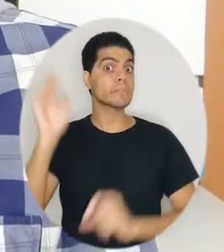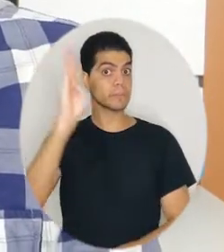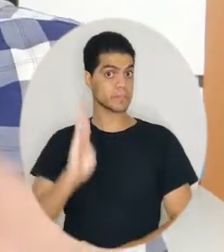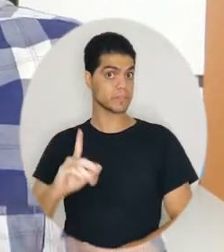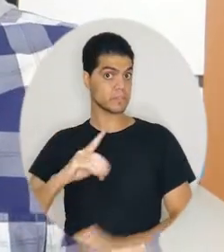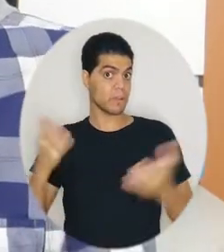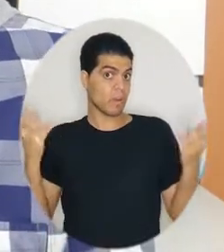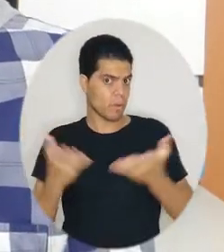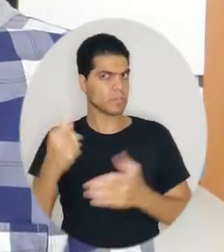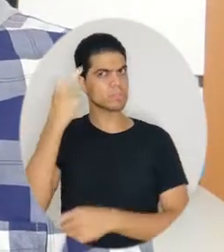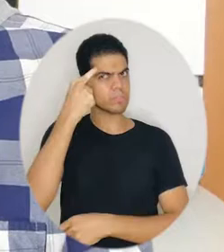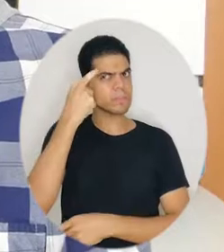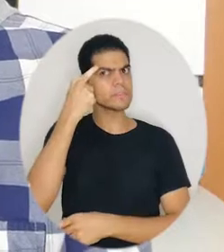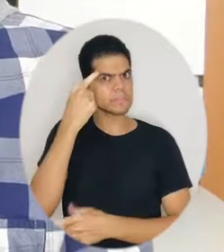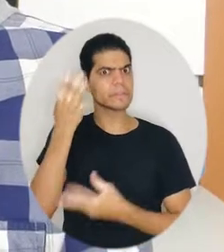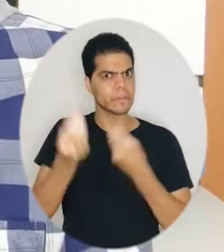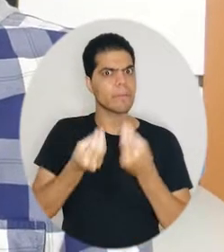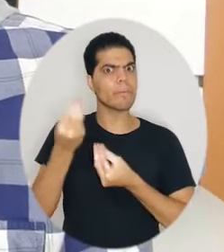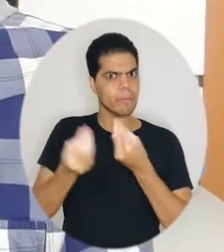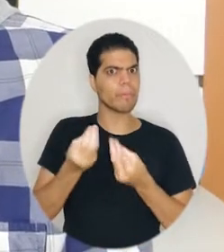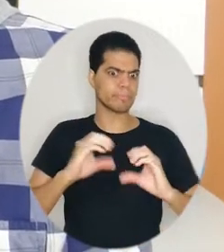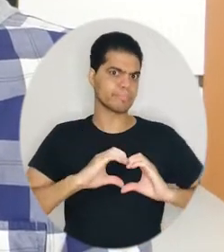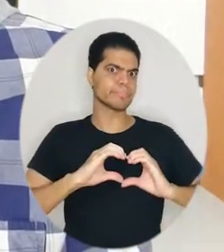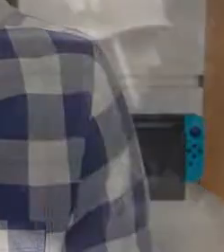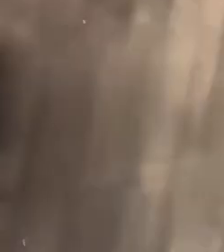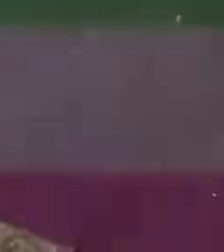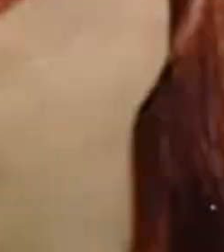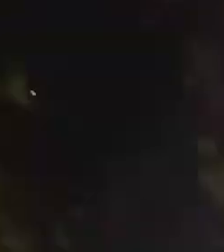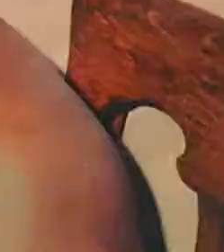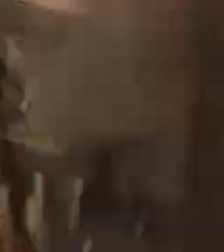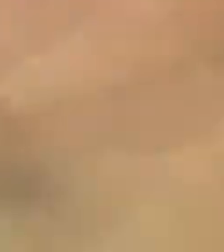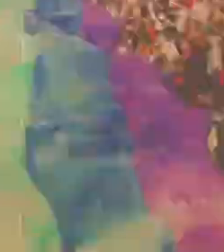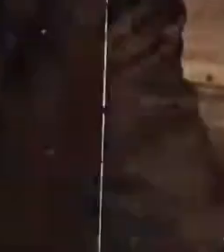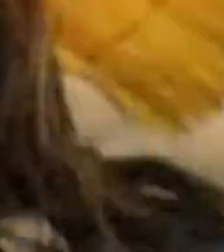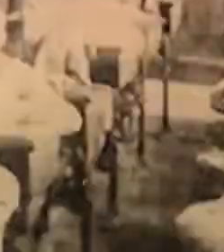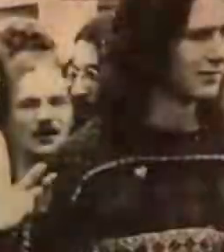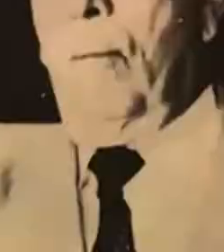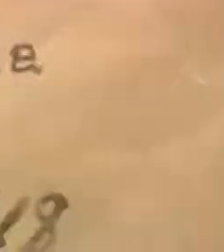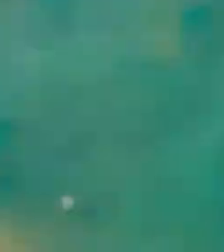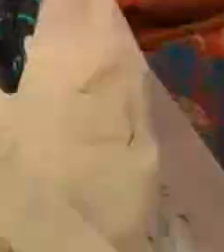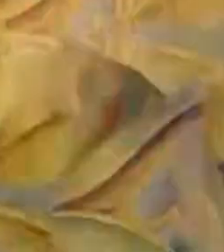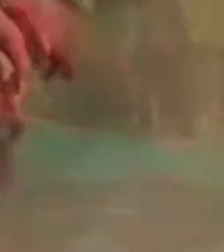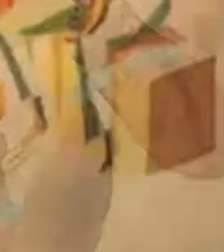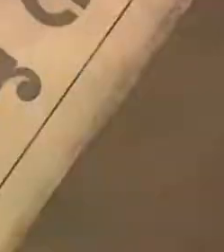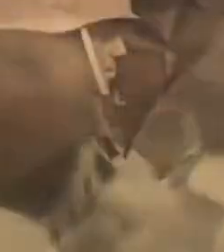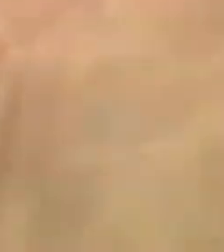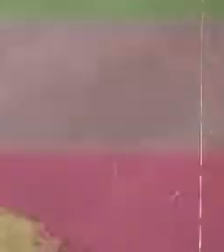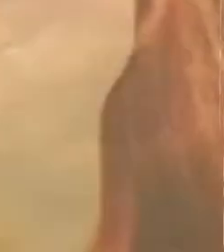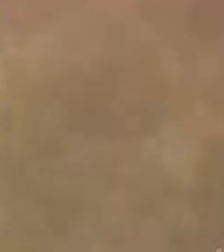do Brasil especialmente descansar hoje em dia com um né o coração do Pedro II e